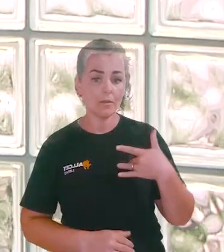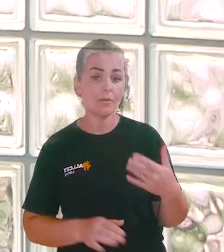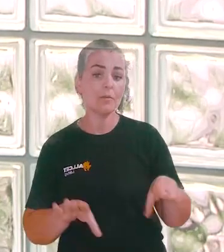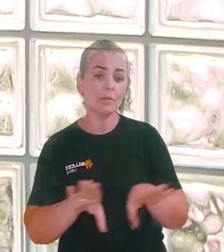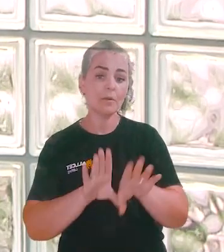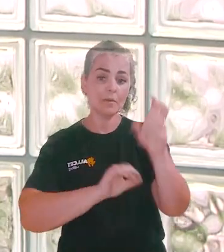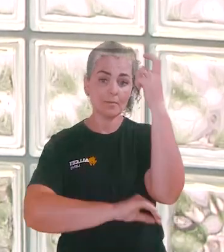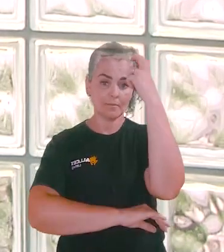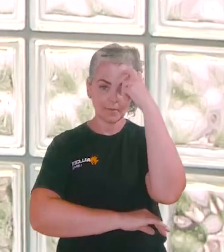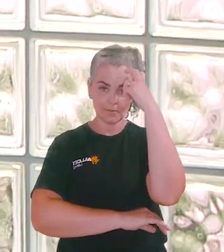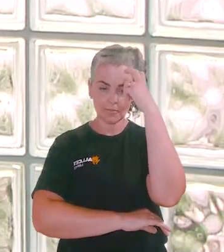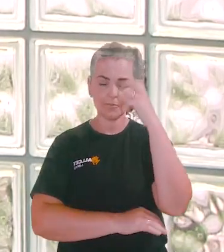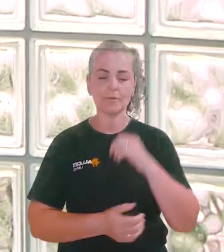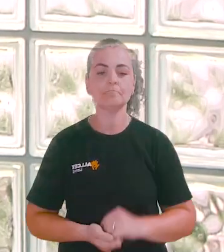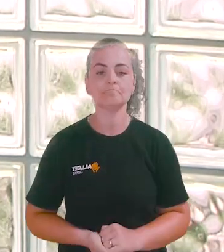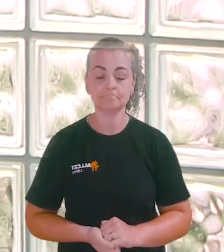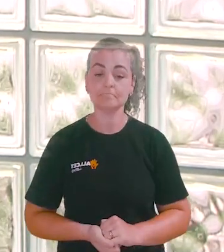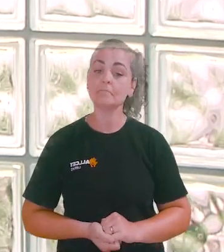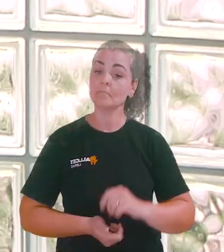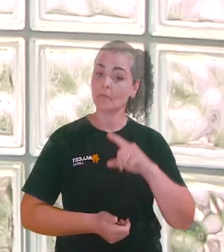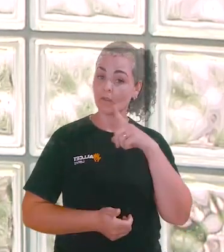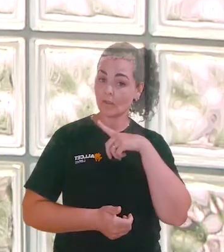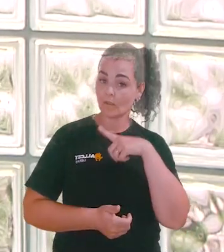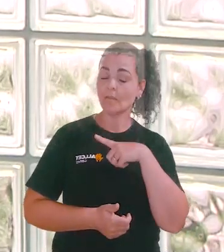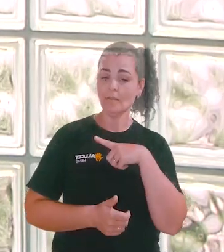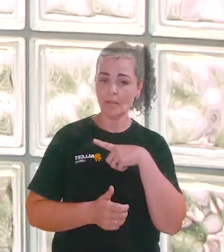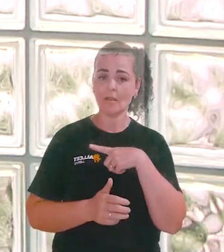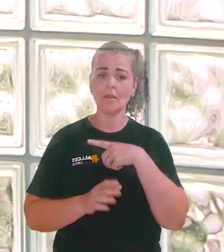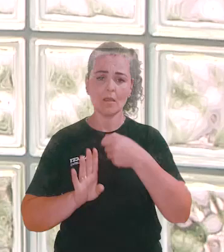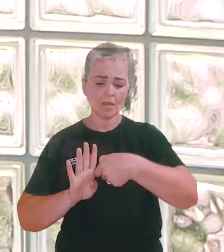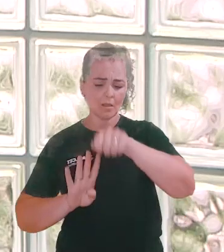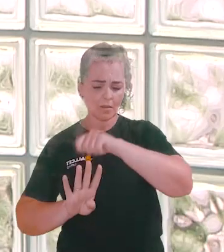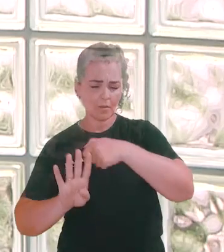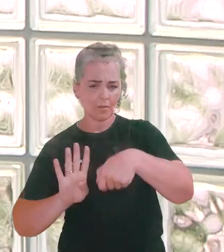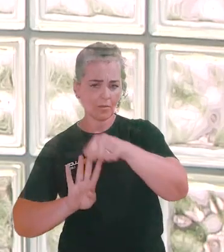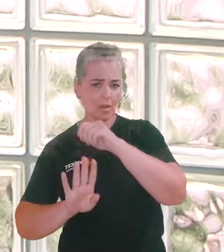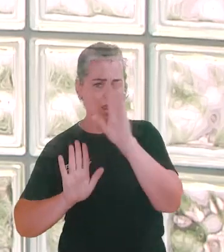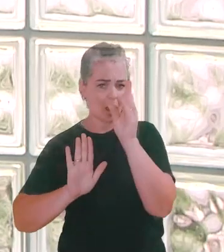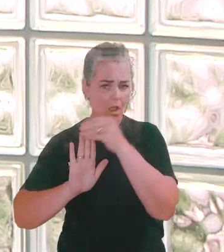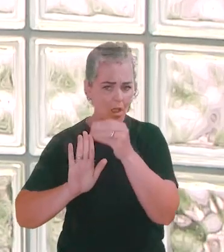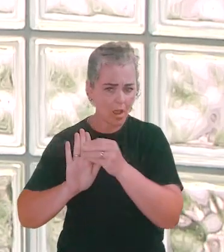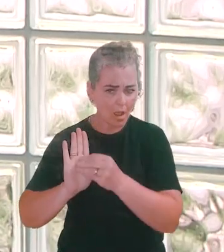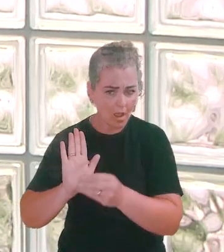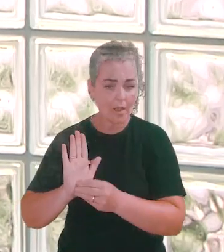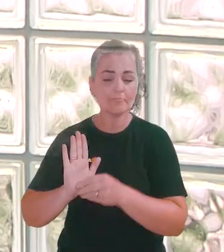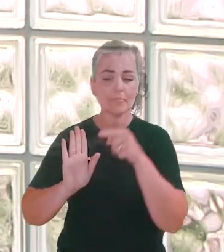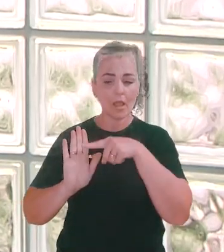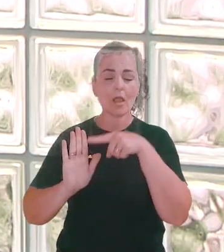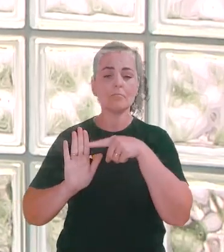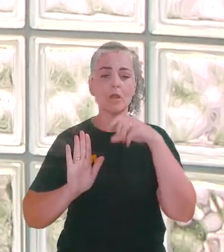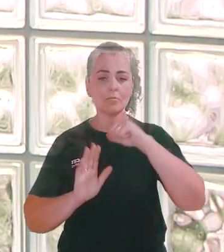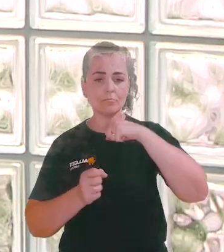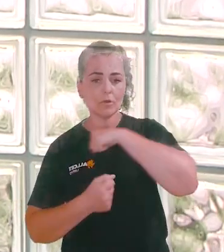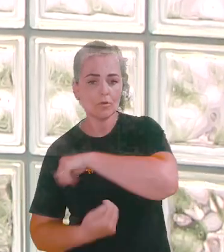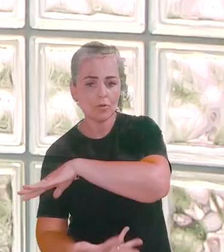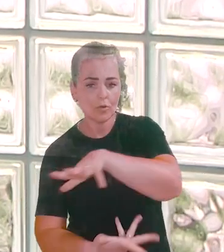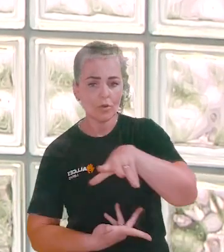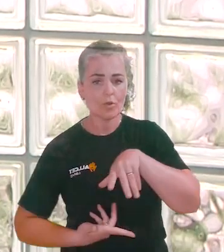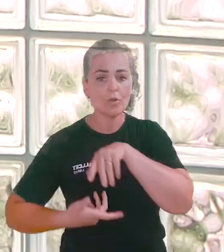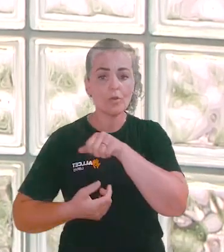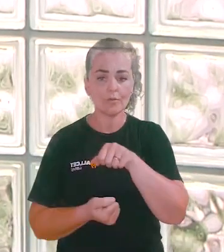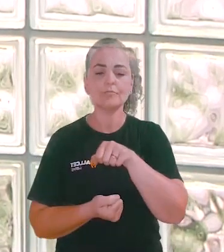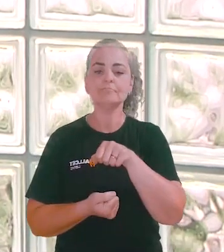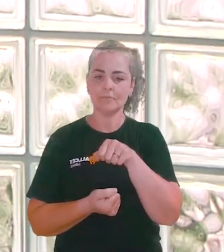pública, saúde e cultura. Para isso, mantém em sua agenda pautas permanentes para o crescimento sustentável da